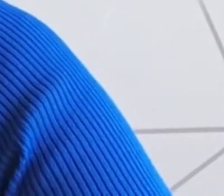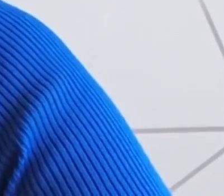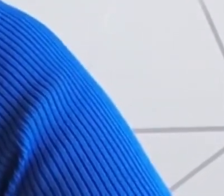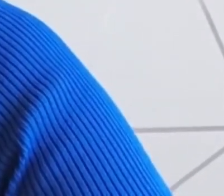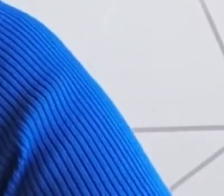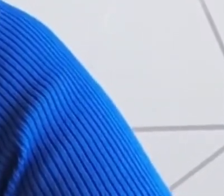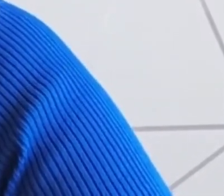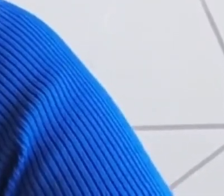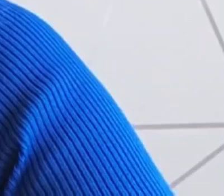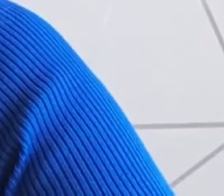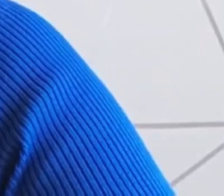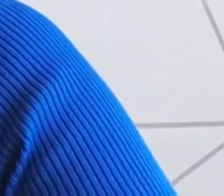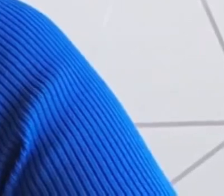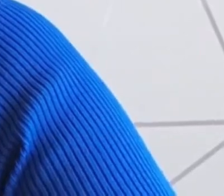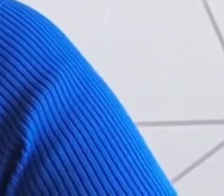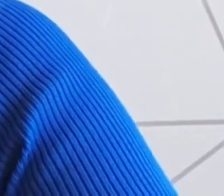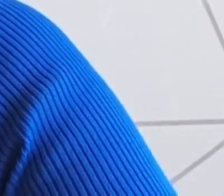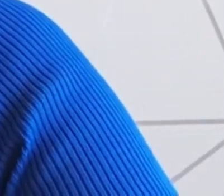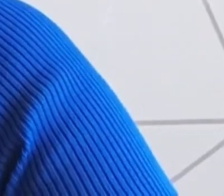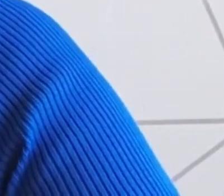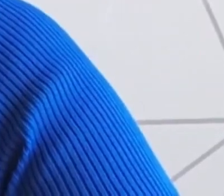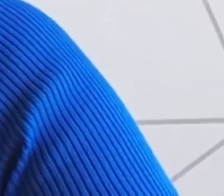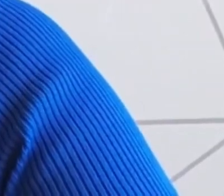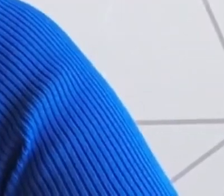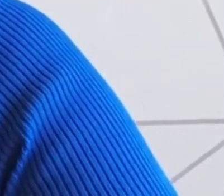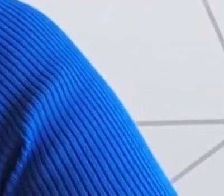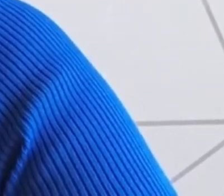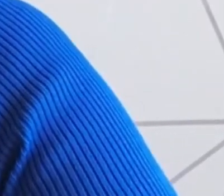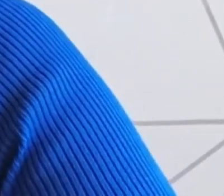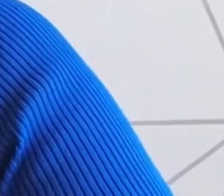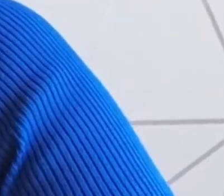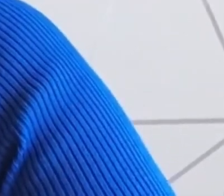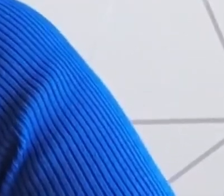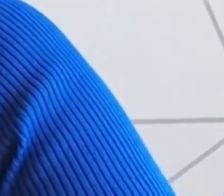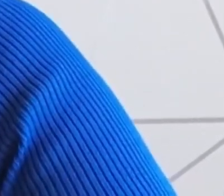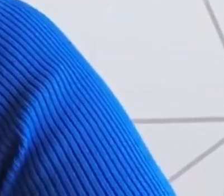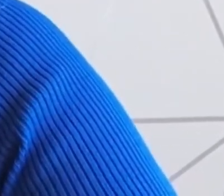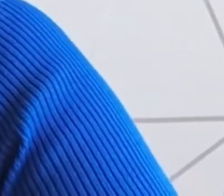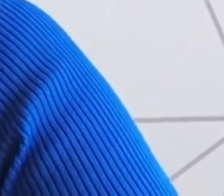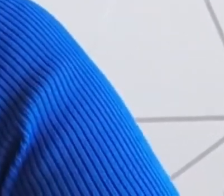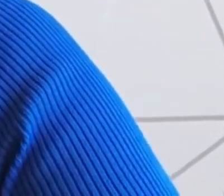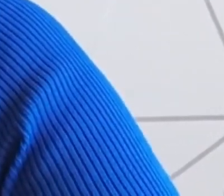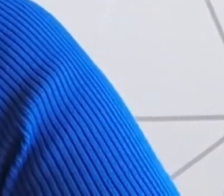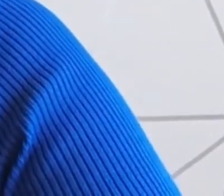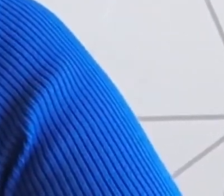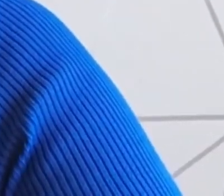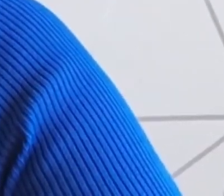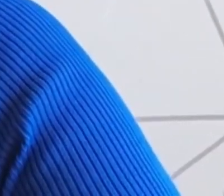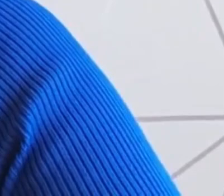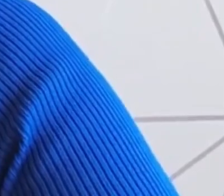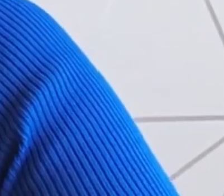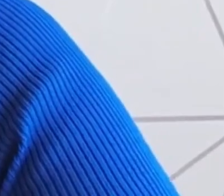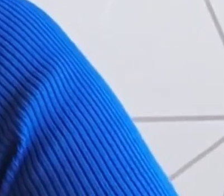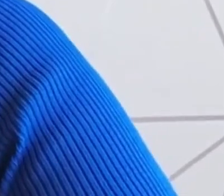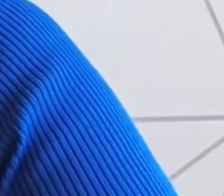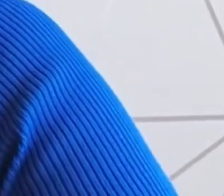canal Educação Araucária. Agradecemos a presença de todos e até a próxima palestra do mês no